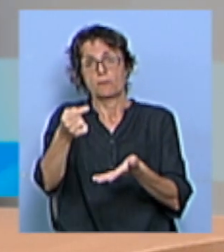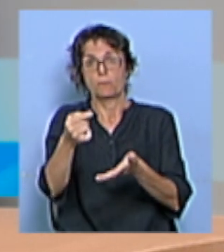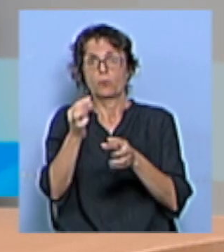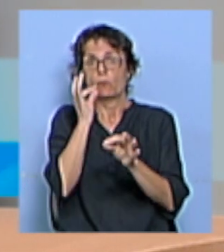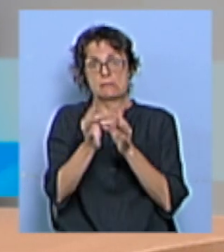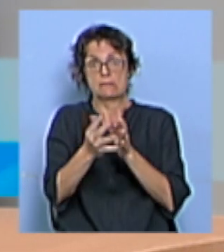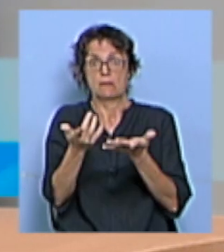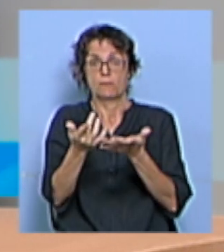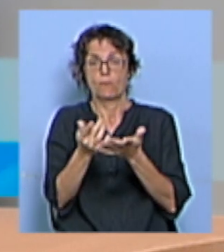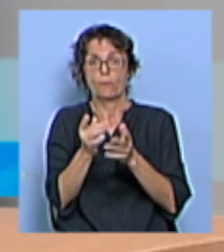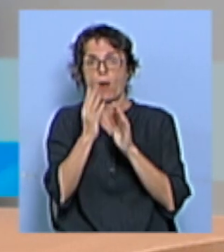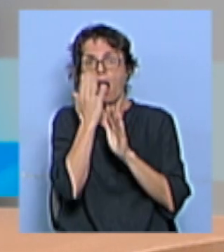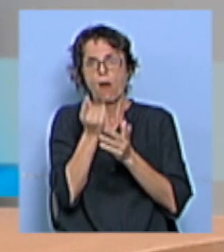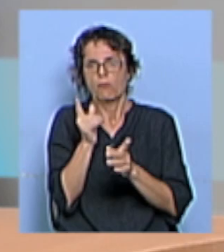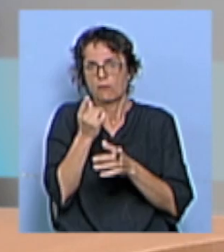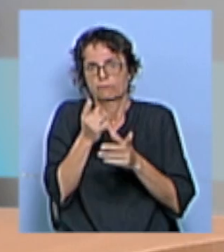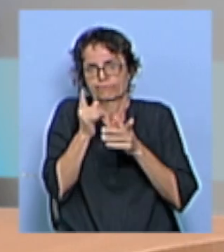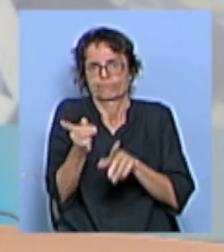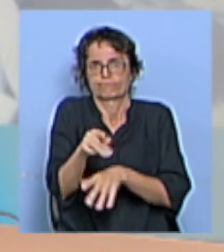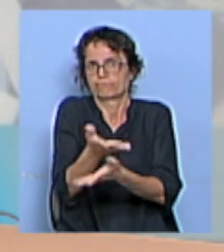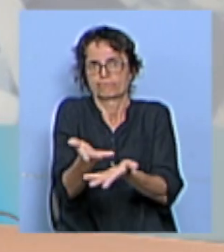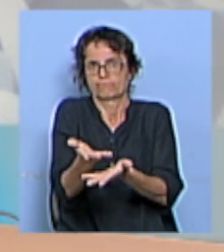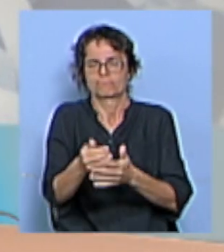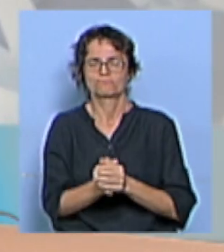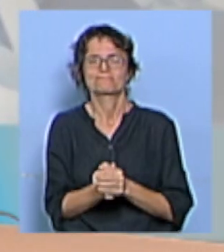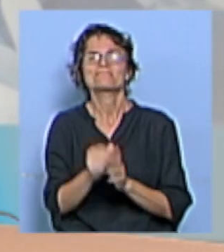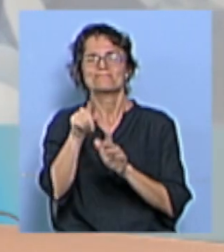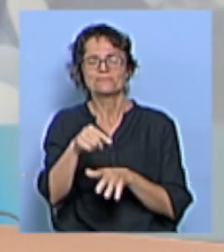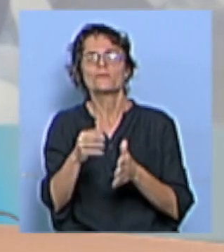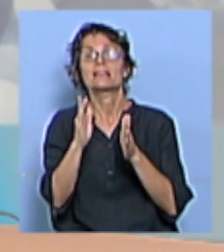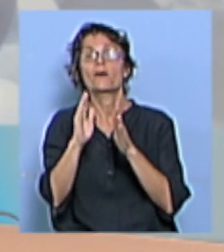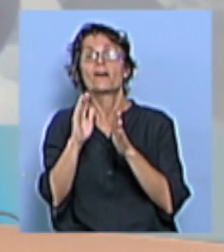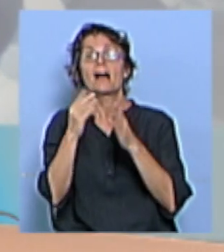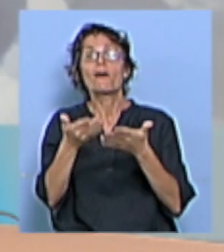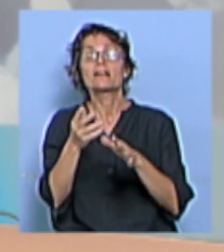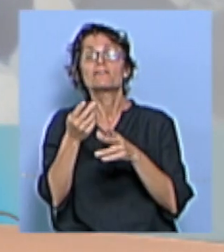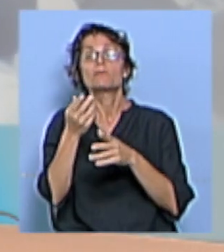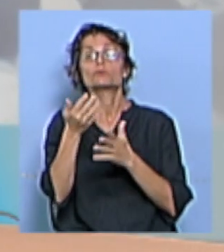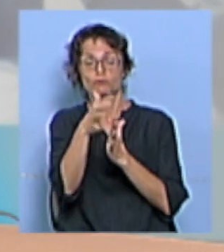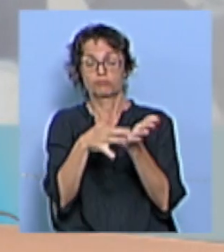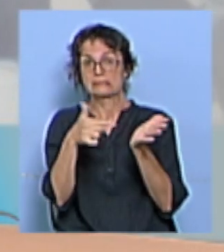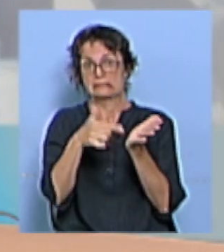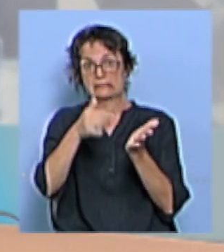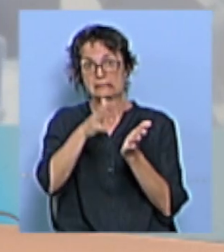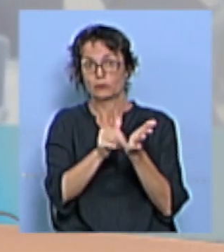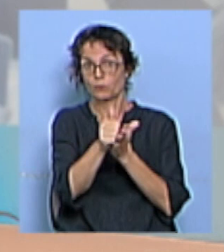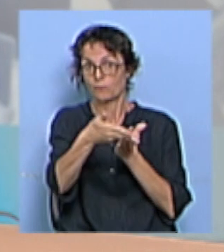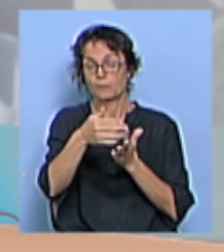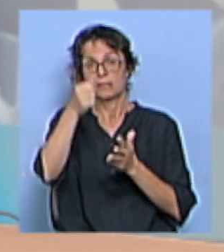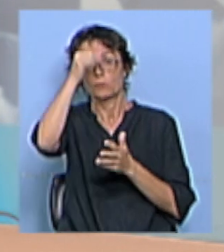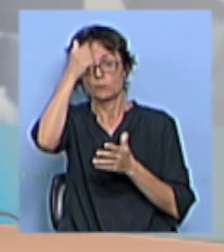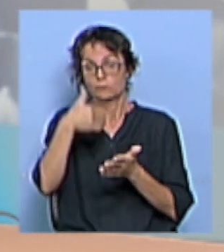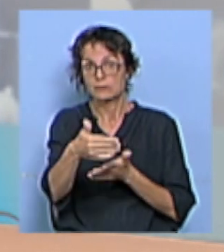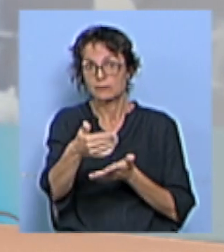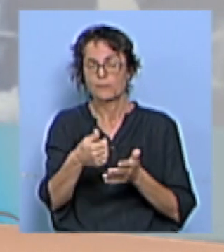de iniciarmos a análise deste 22º Domingo do Tempo Comum, pedia-lhe algumas sugestões para